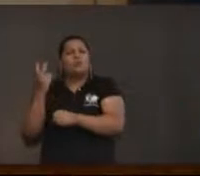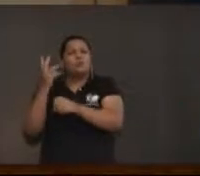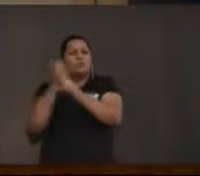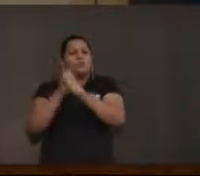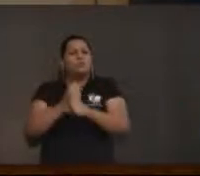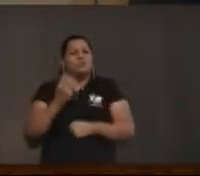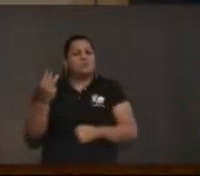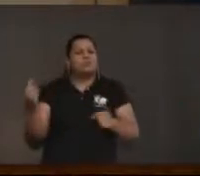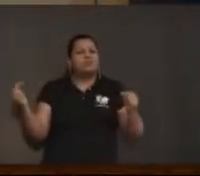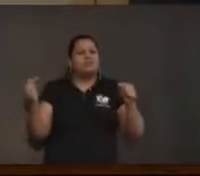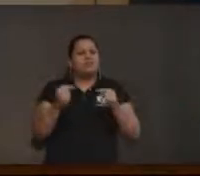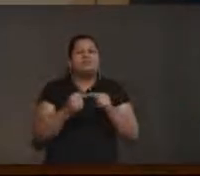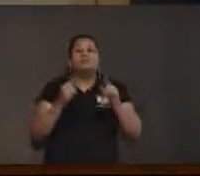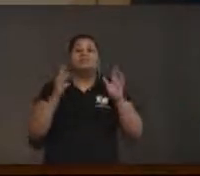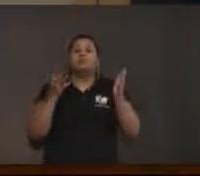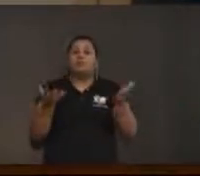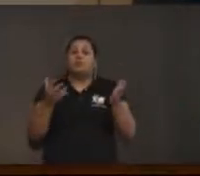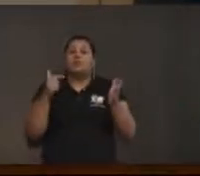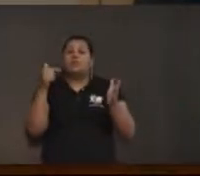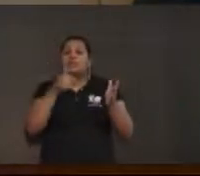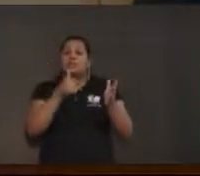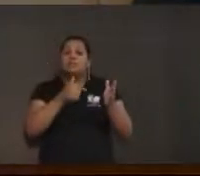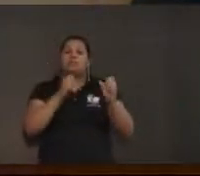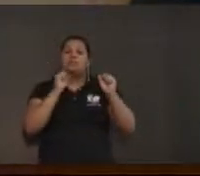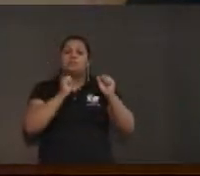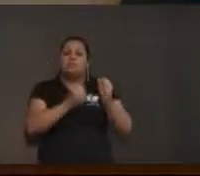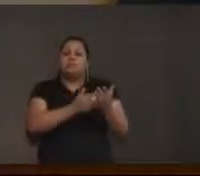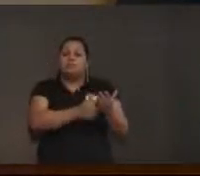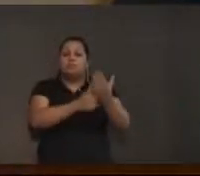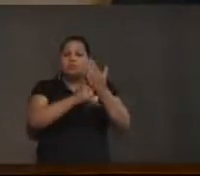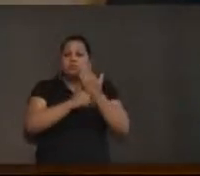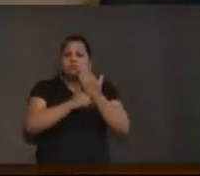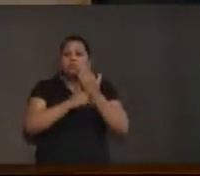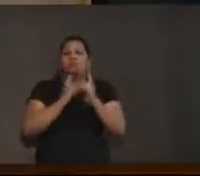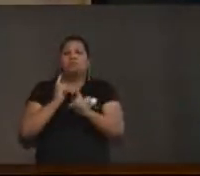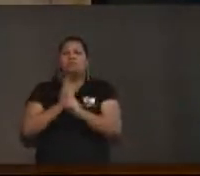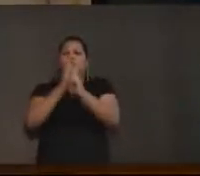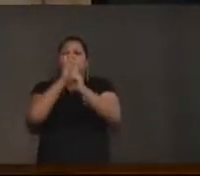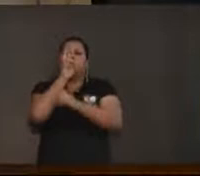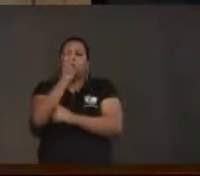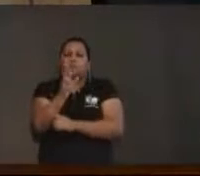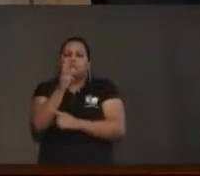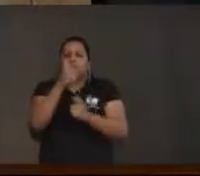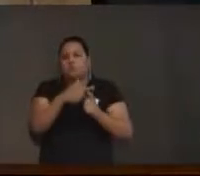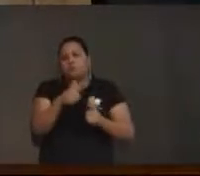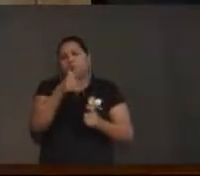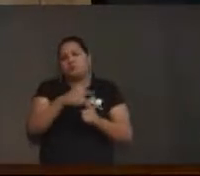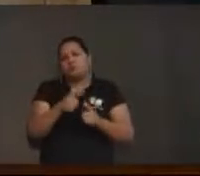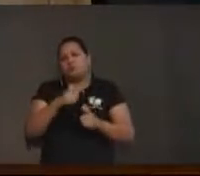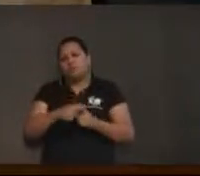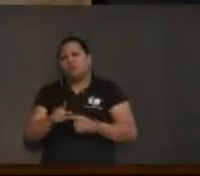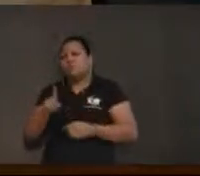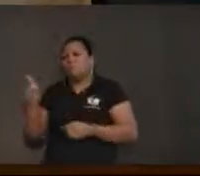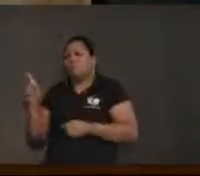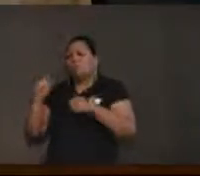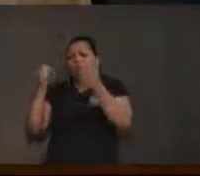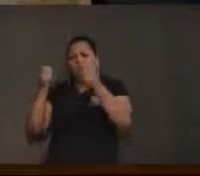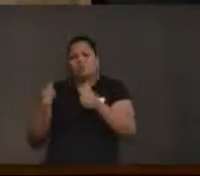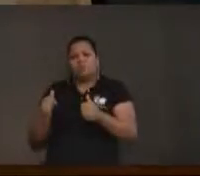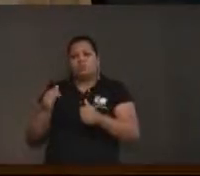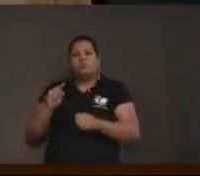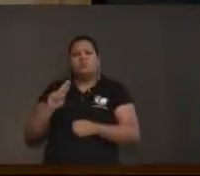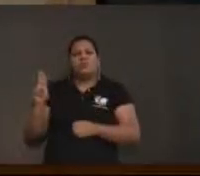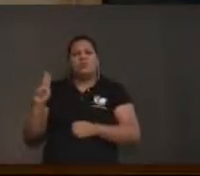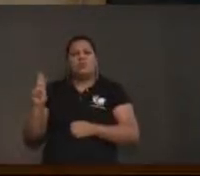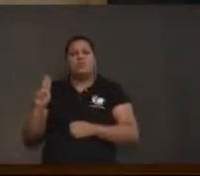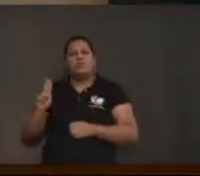esse Pode ser que te deu uma solução para o problema então o teorema passo montanha é realmente essa figura ele chamaram de Passo da montanha achei tão